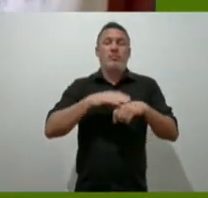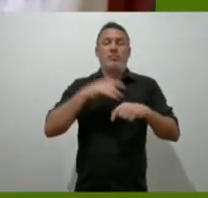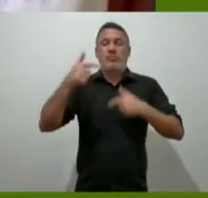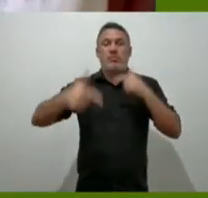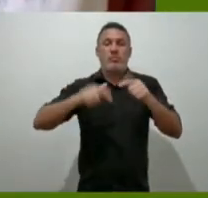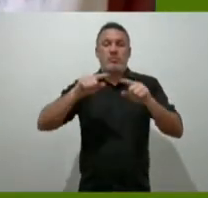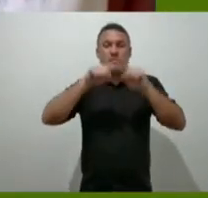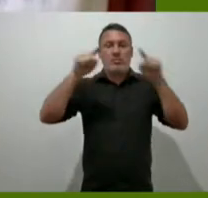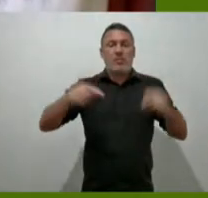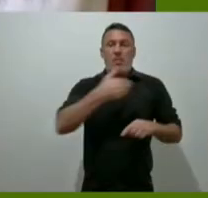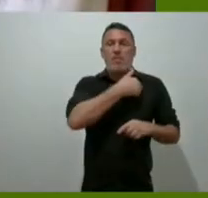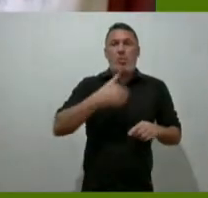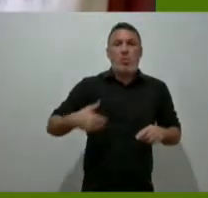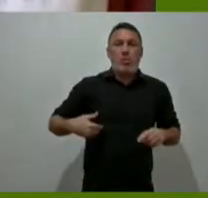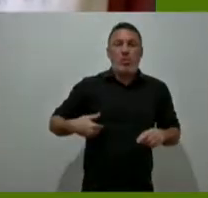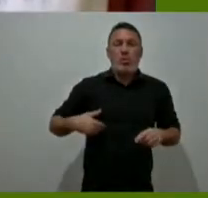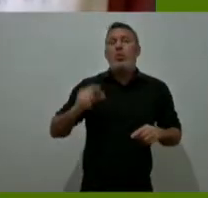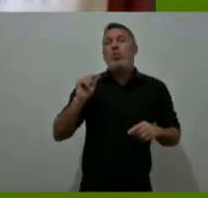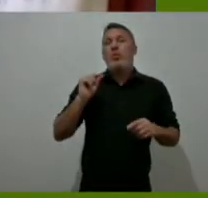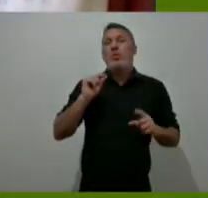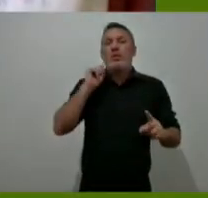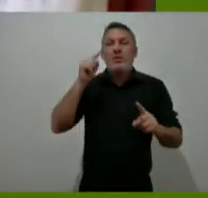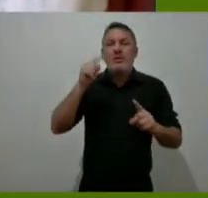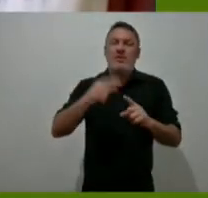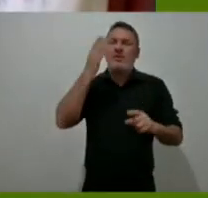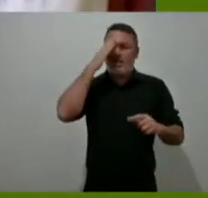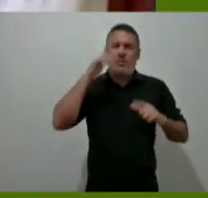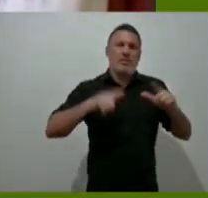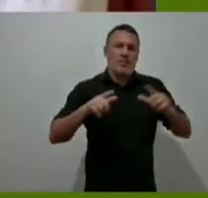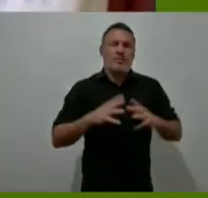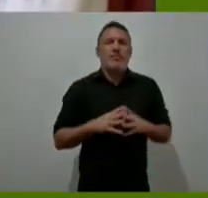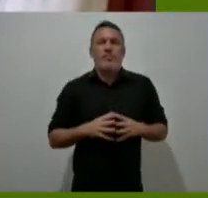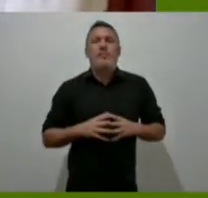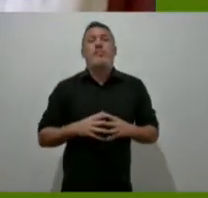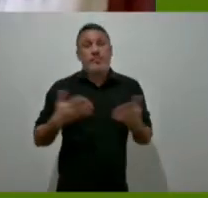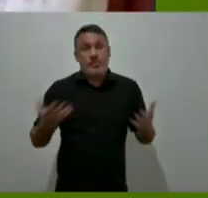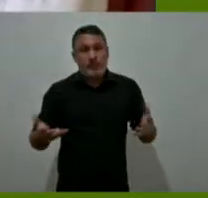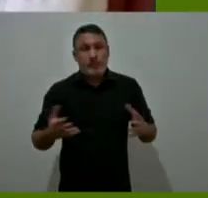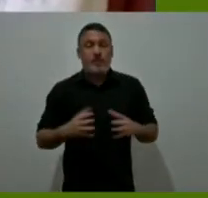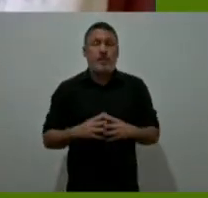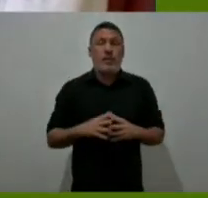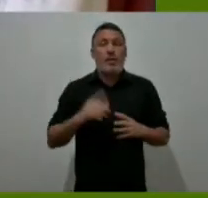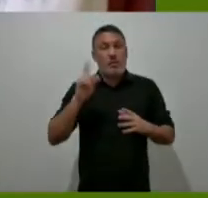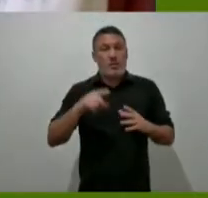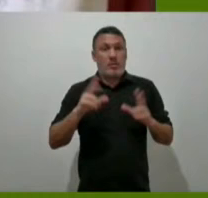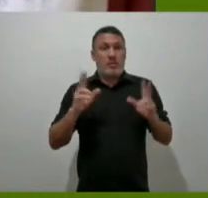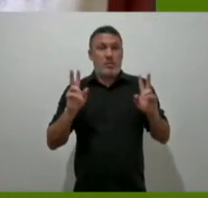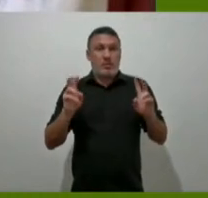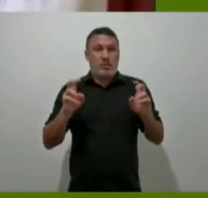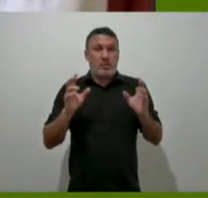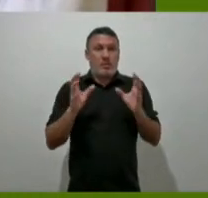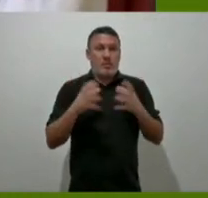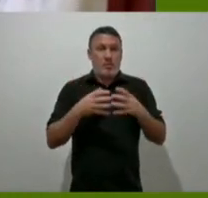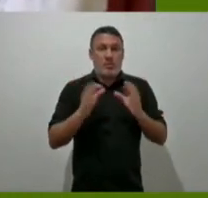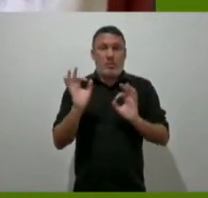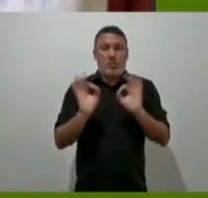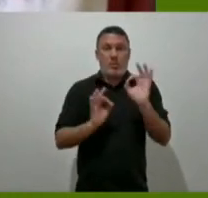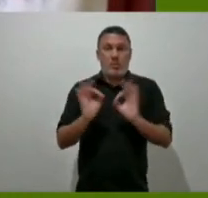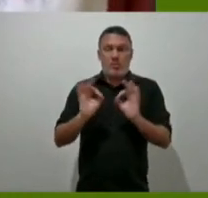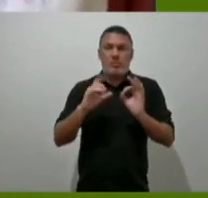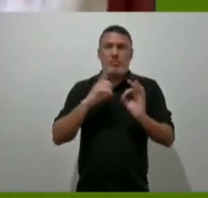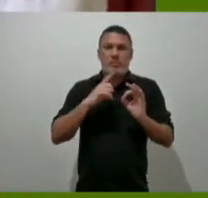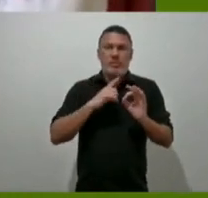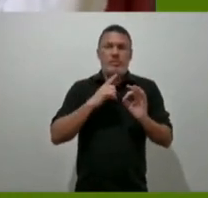sentido exato da palavra. Então, é uma organização que luta com dificuldade de